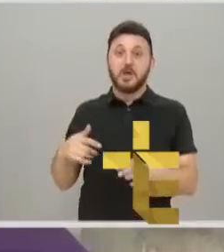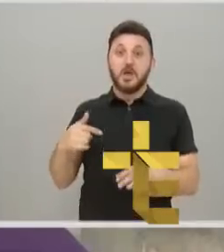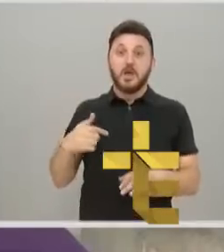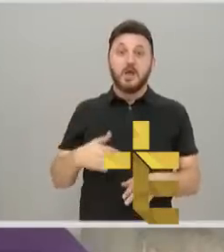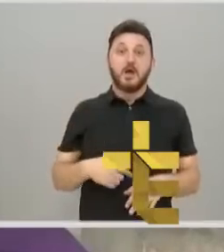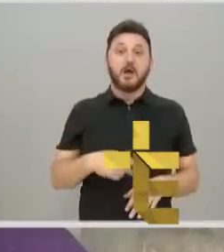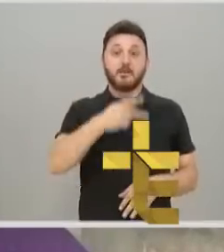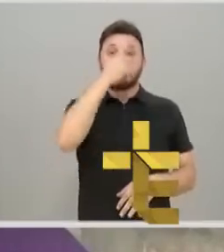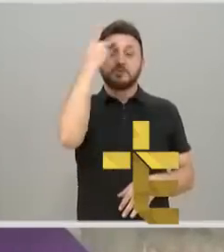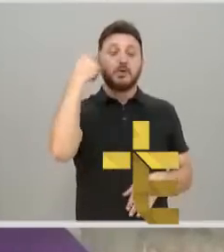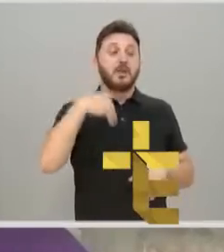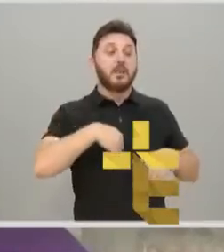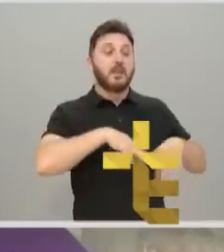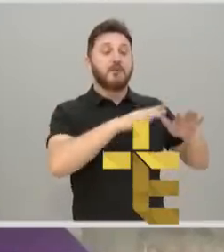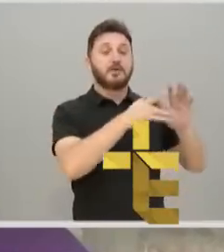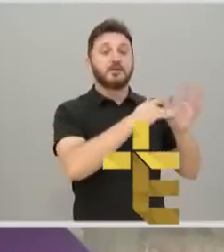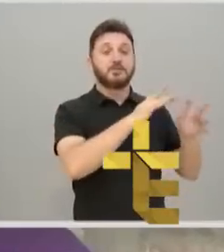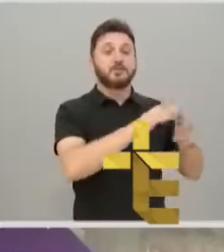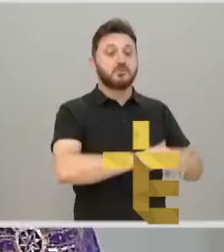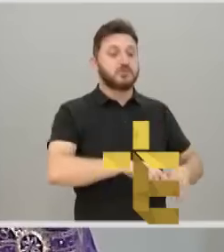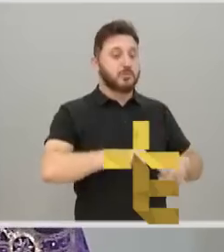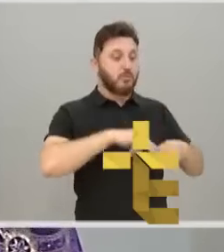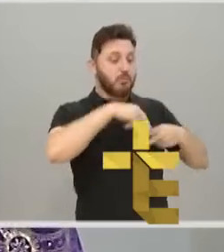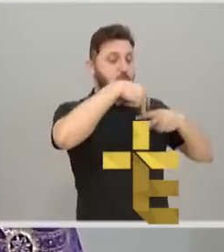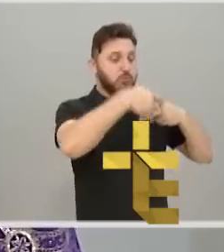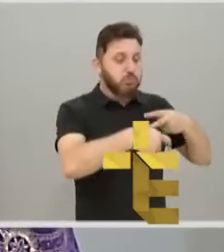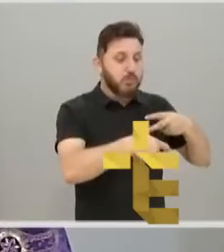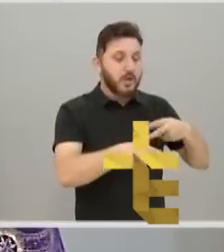ele passou pelo meio. Ah,